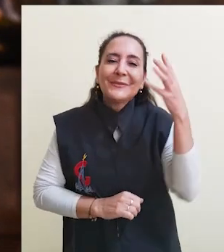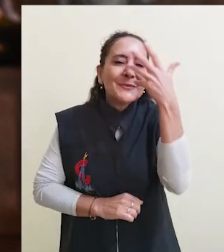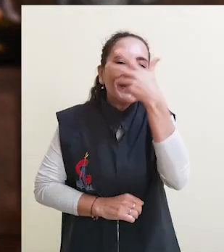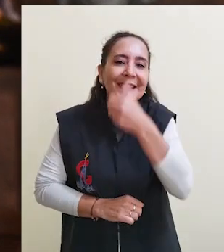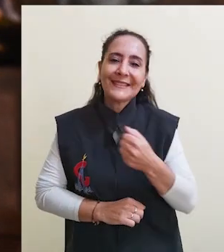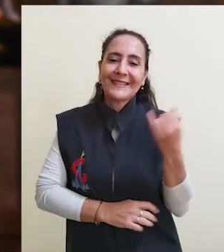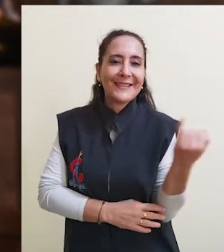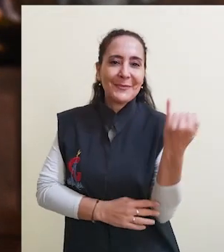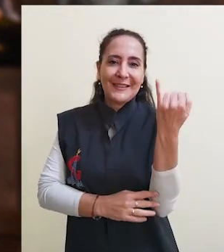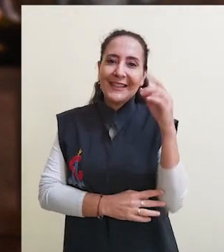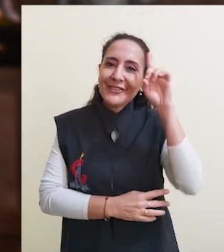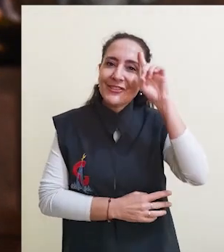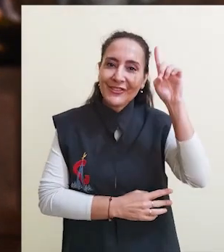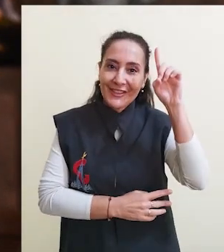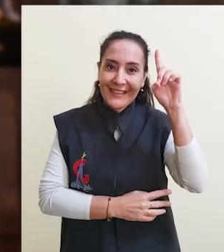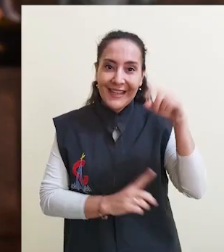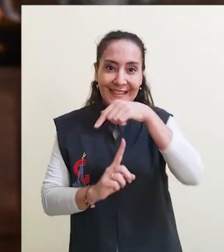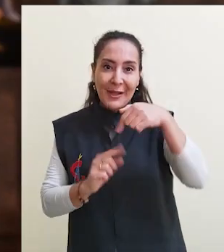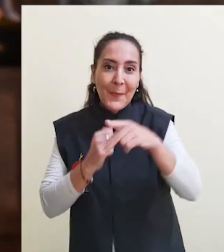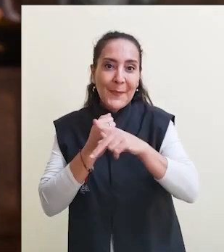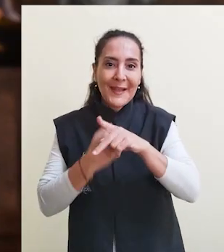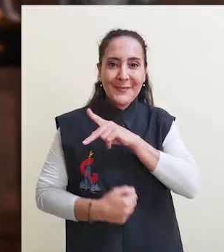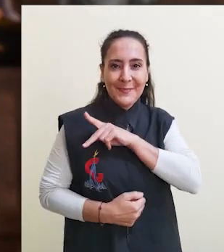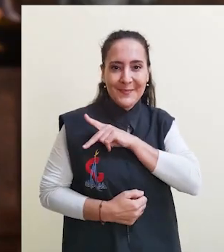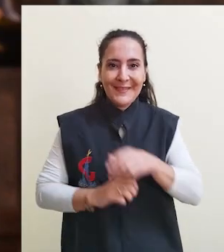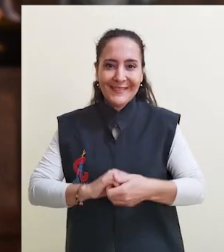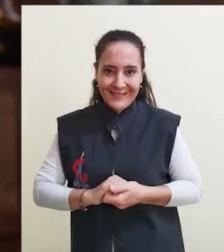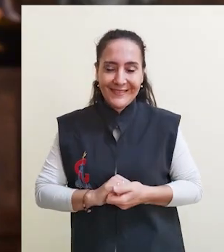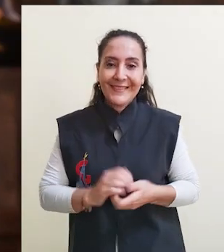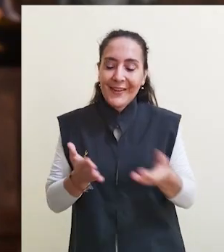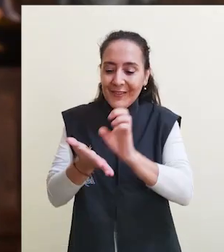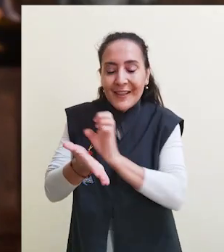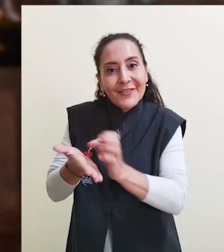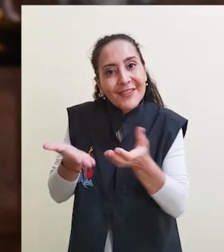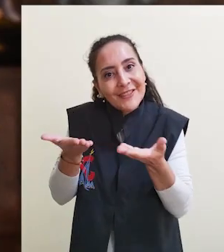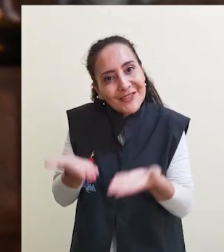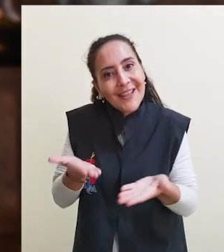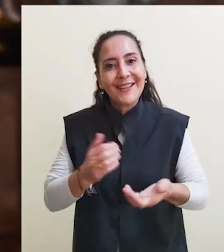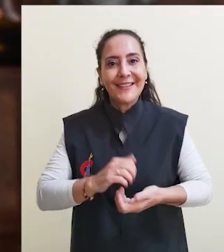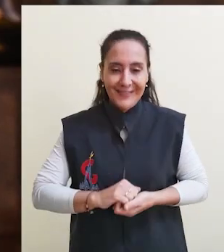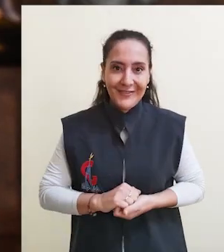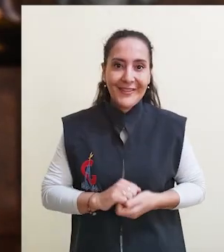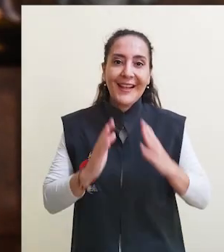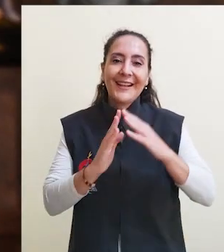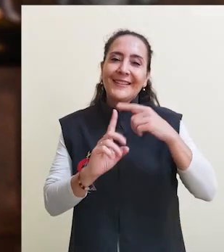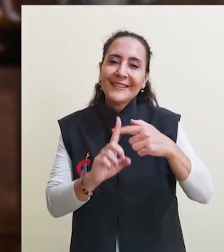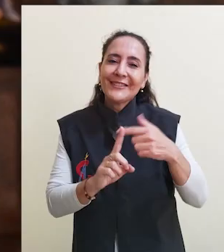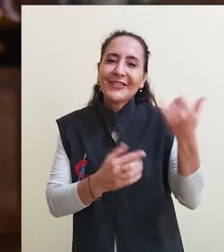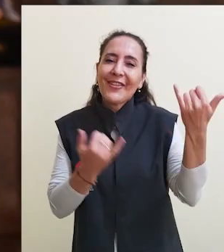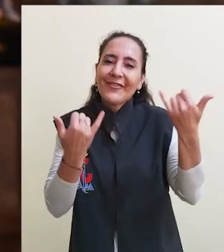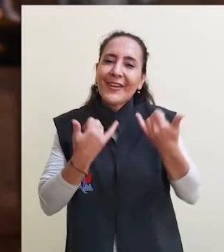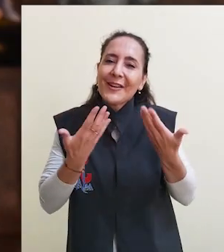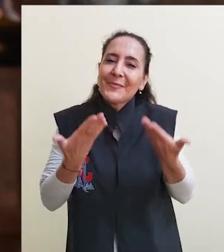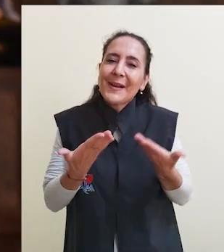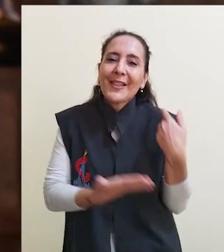tão bonito, tão importante, dia de São Pedro e dia de São Paulo. Vamos ao Evangelho, então, dessa solenidade. A igreja proclama para